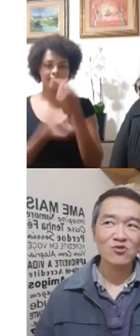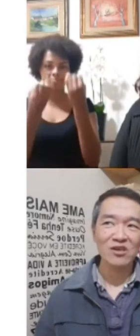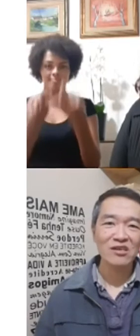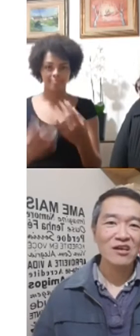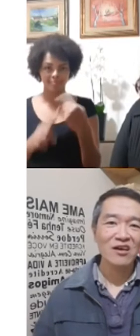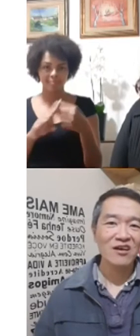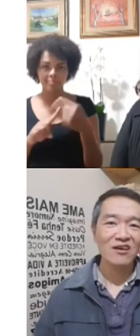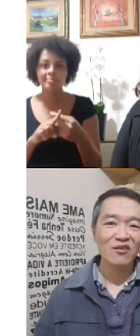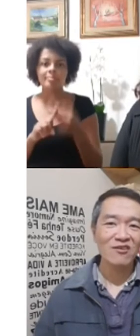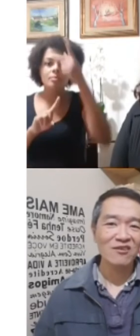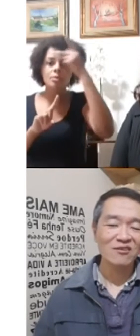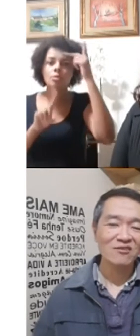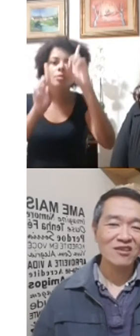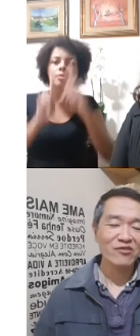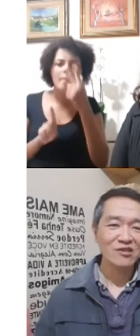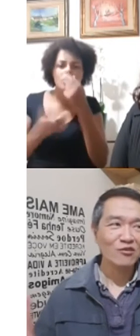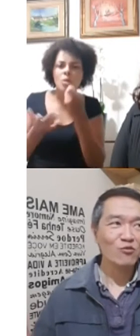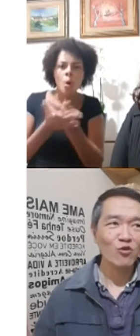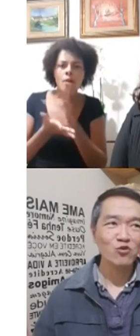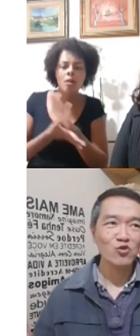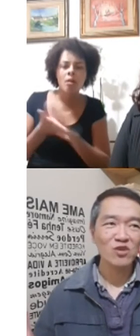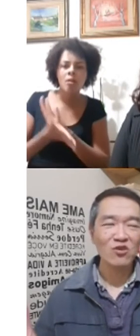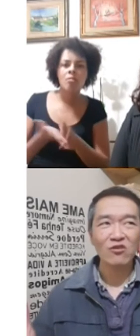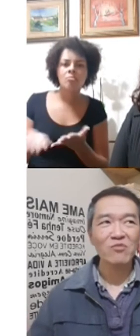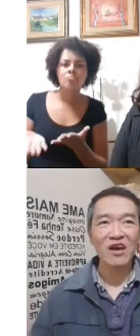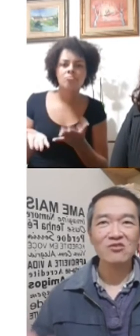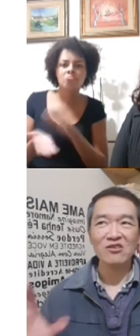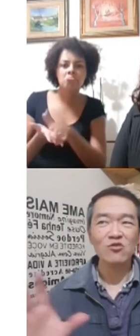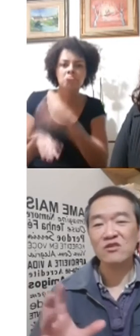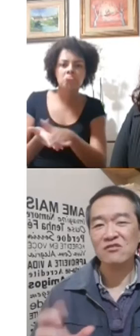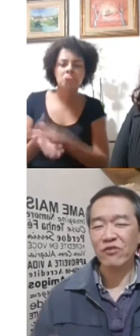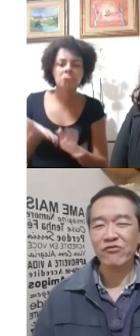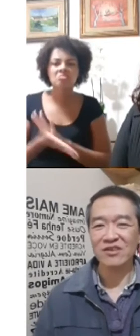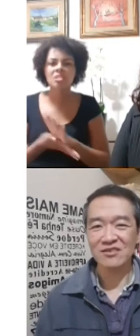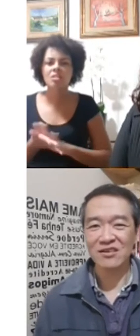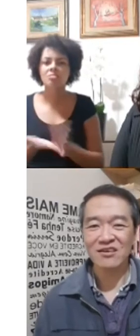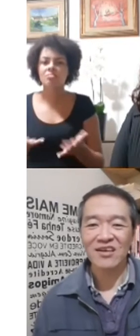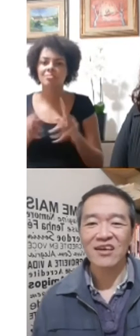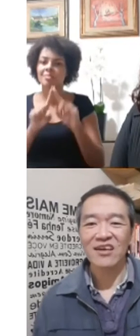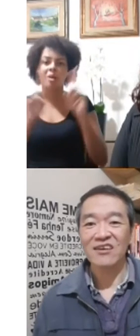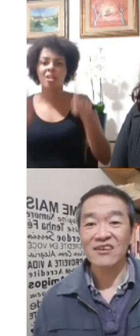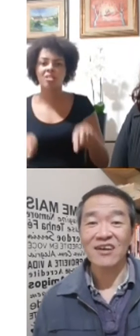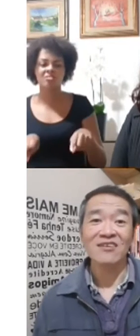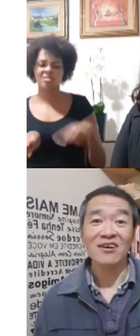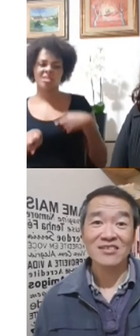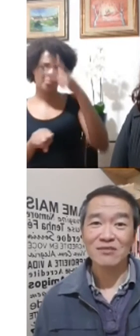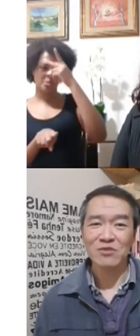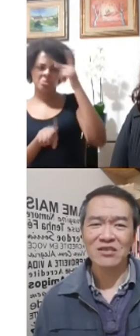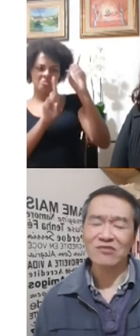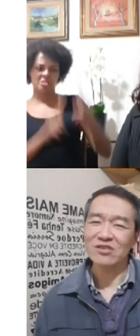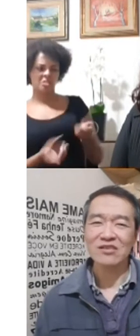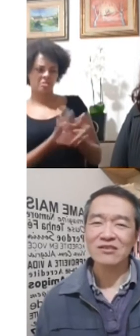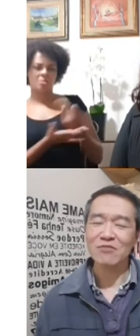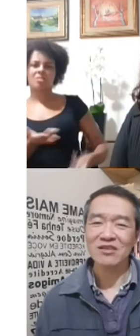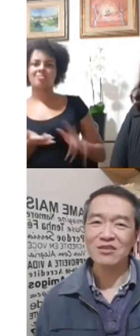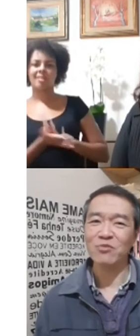enxergar a pessoa com deficiência como um consumidor, comércio, as coisas não vão fazer. A